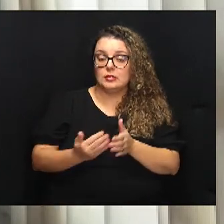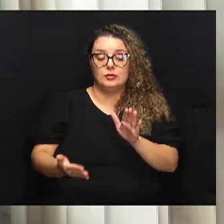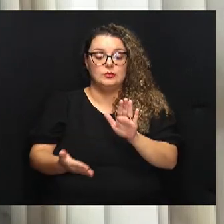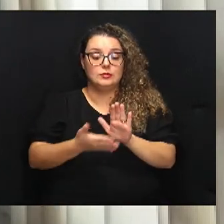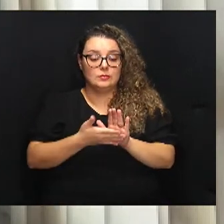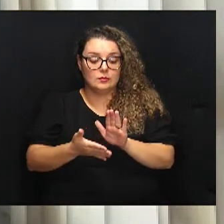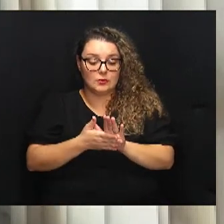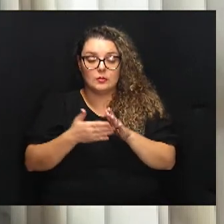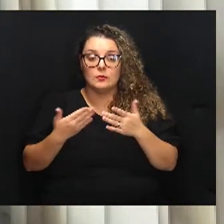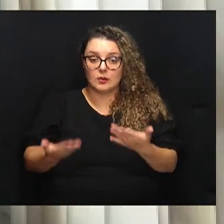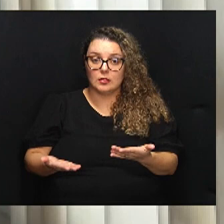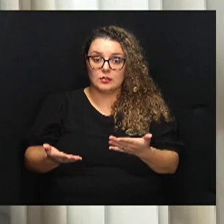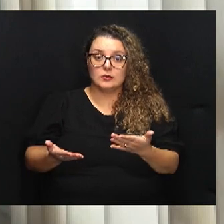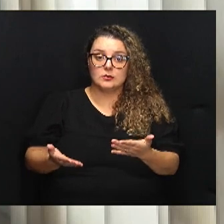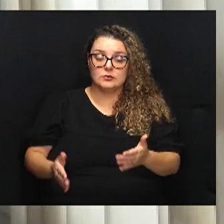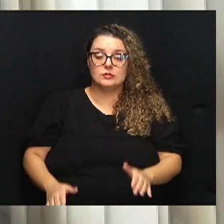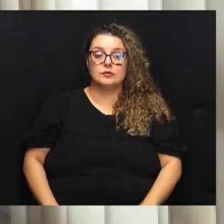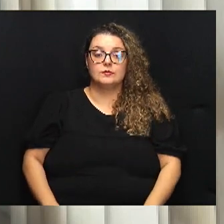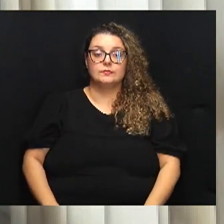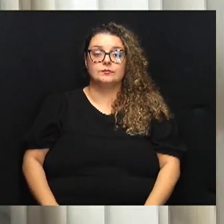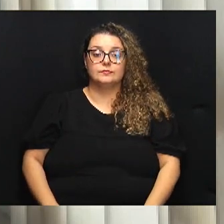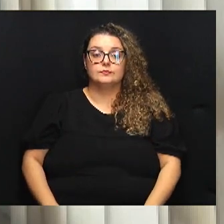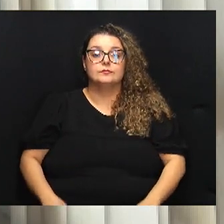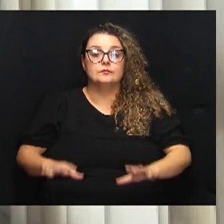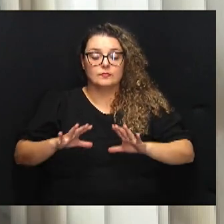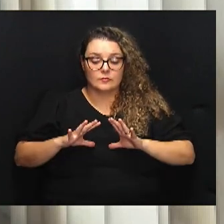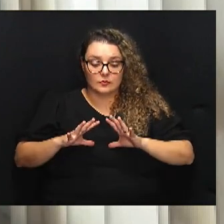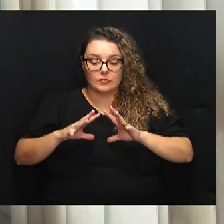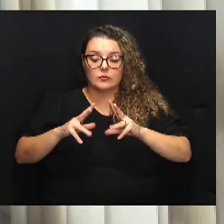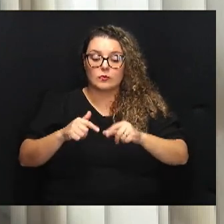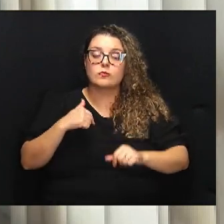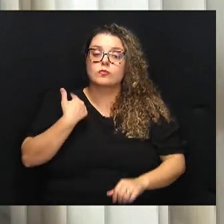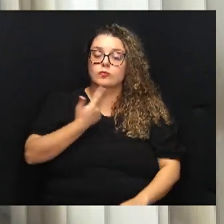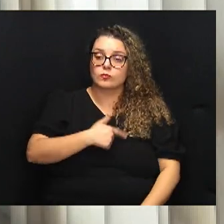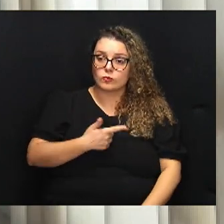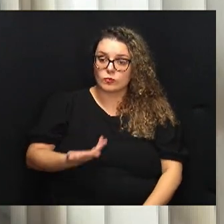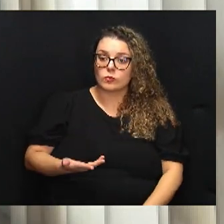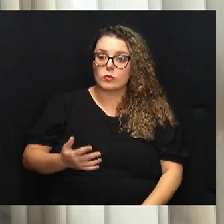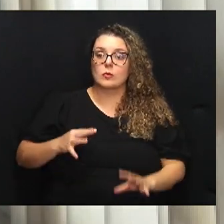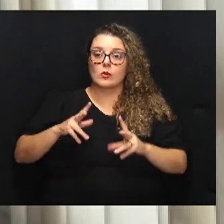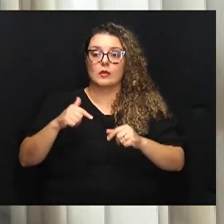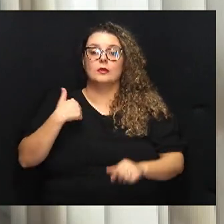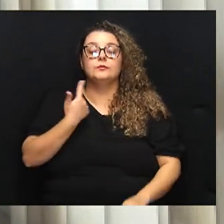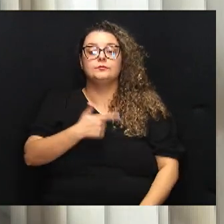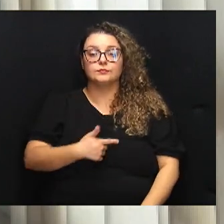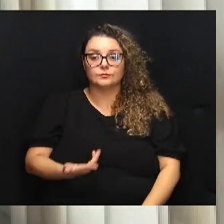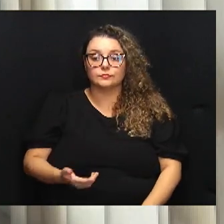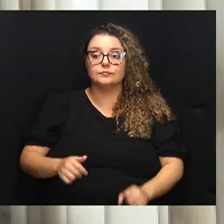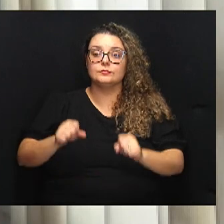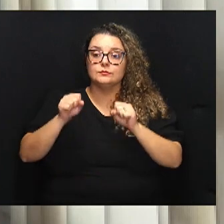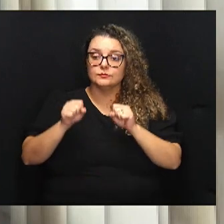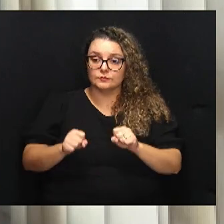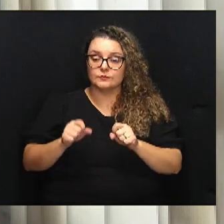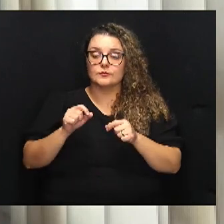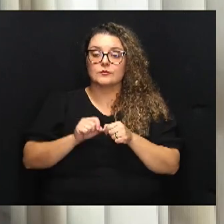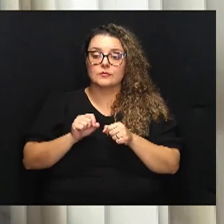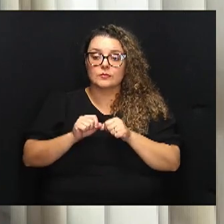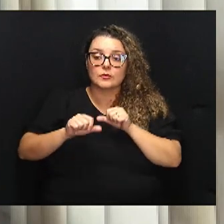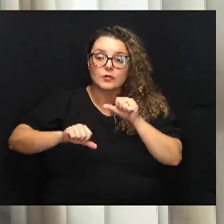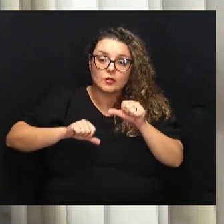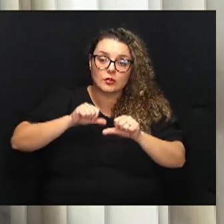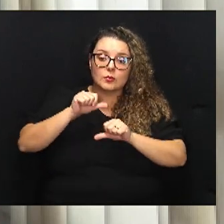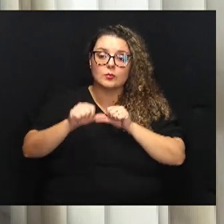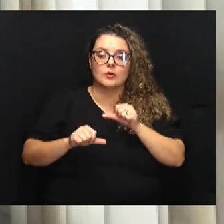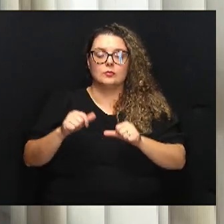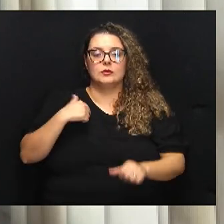propósito, de que todos nós podemos fazer uma mudança da